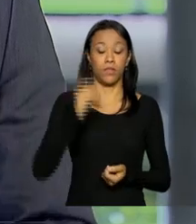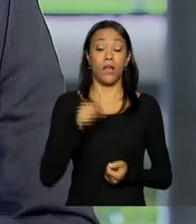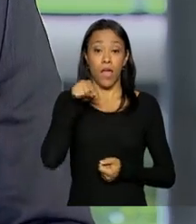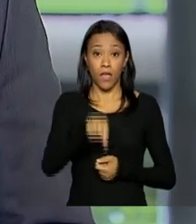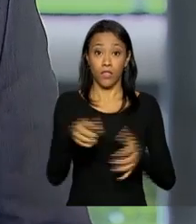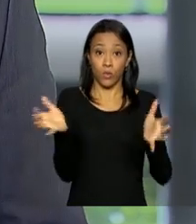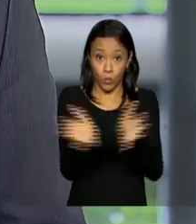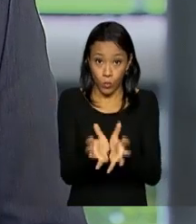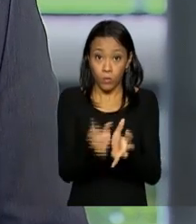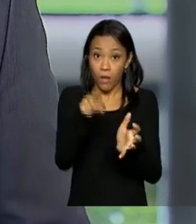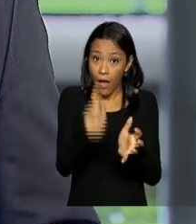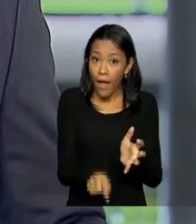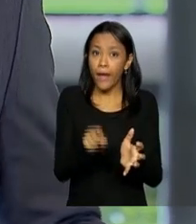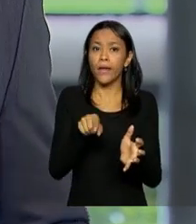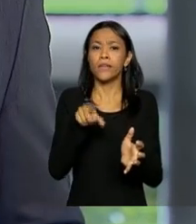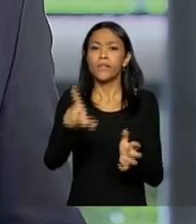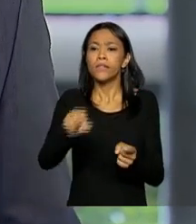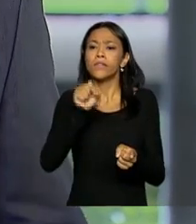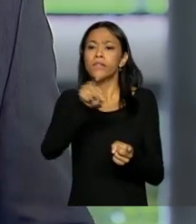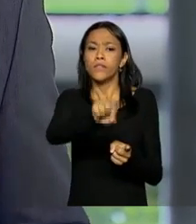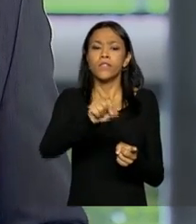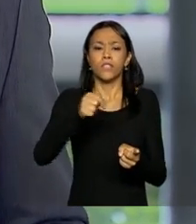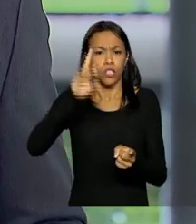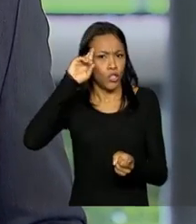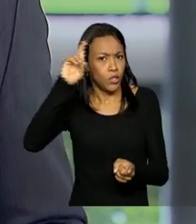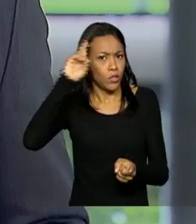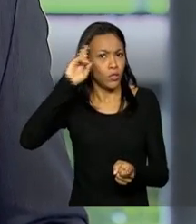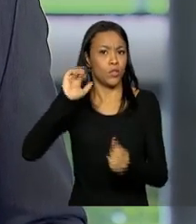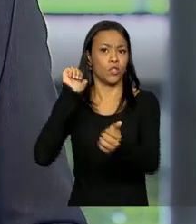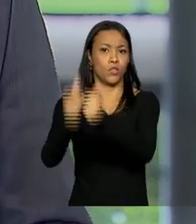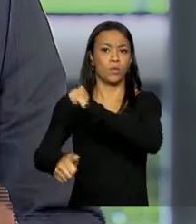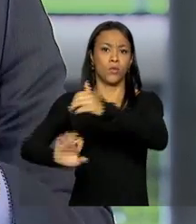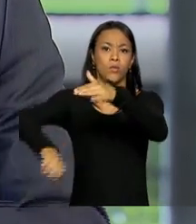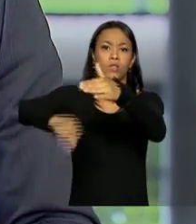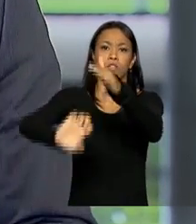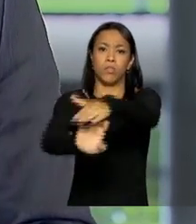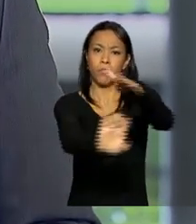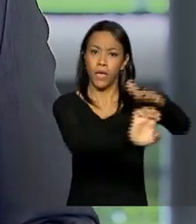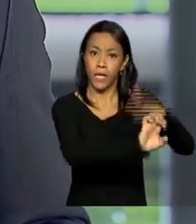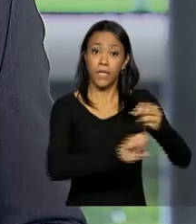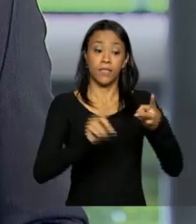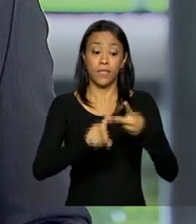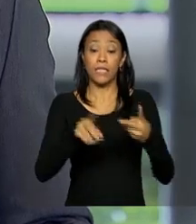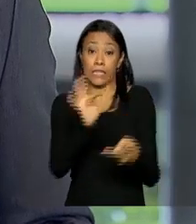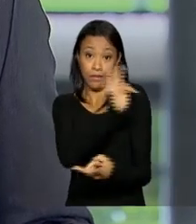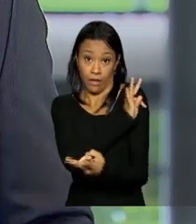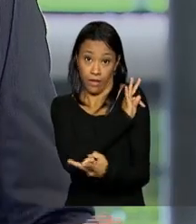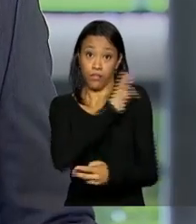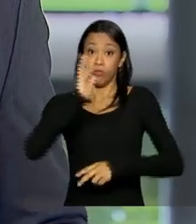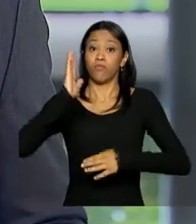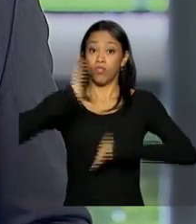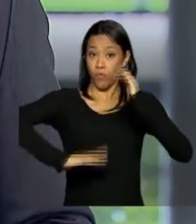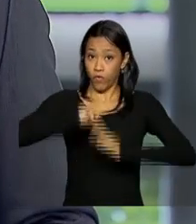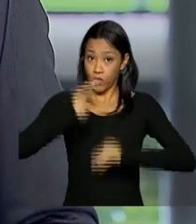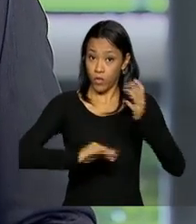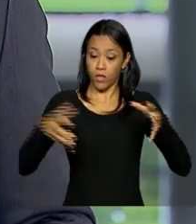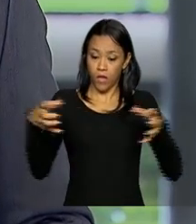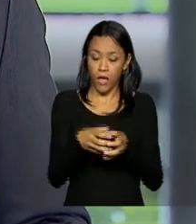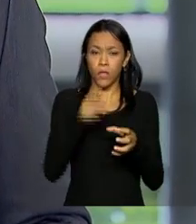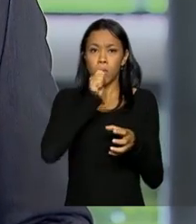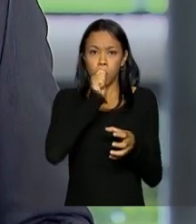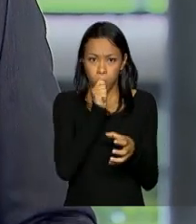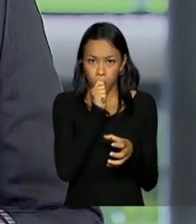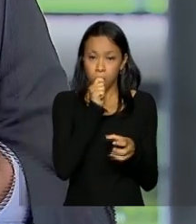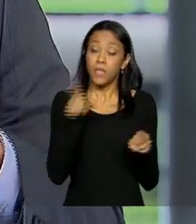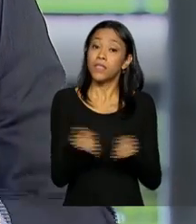órgão será formado por dirigentes de Clubes e treinadores de futebol profissional árbitros e